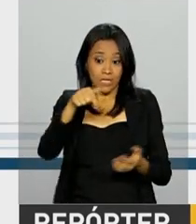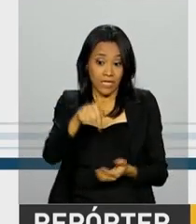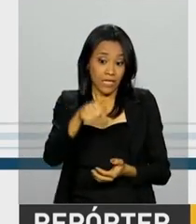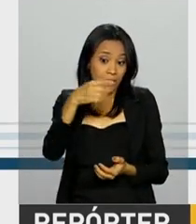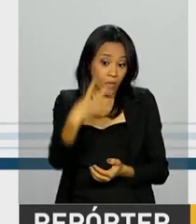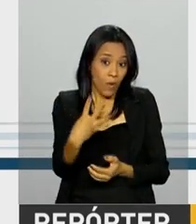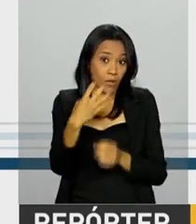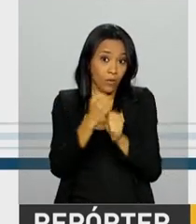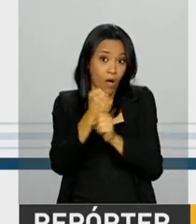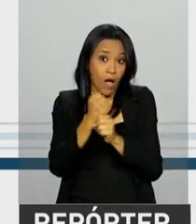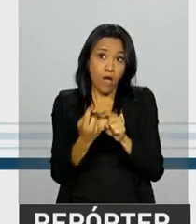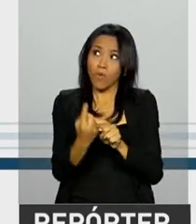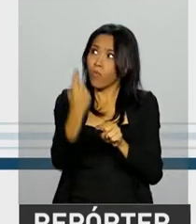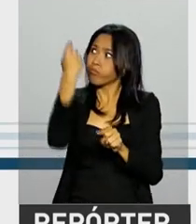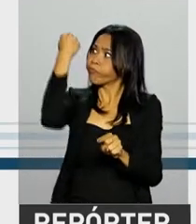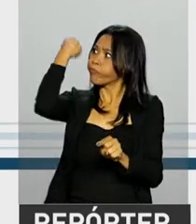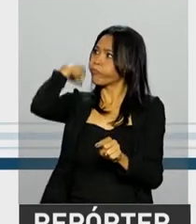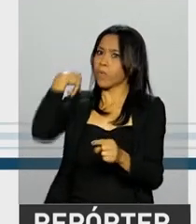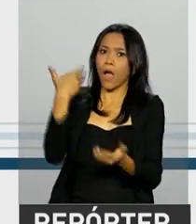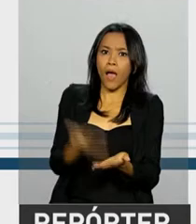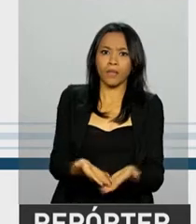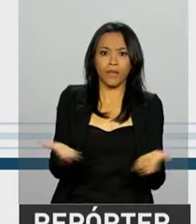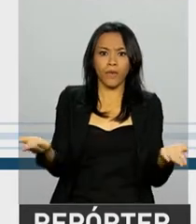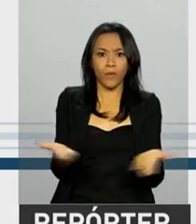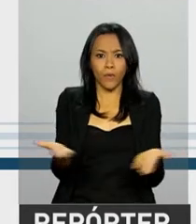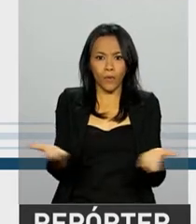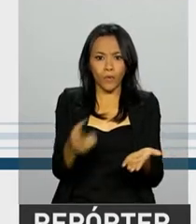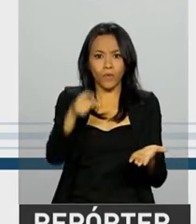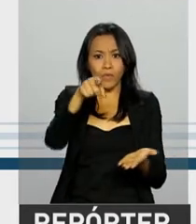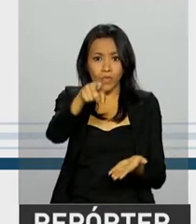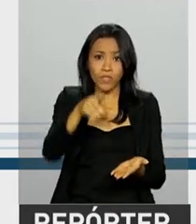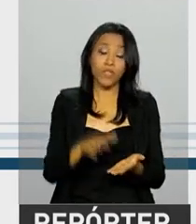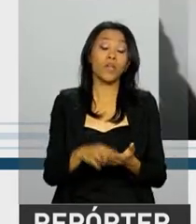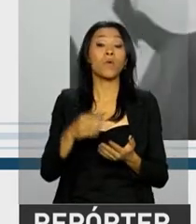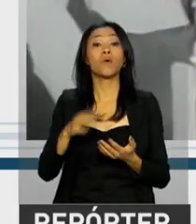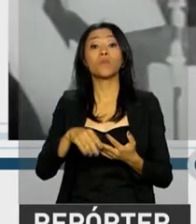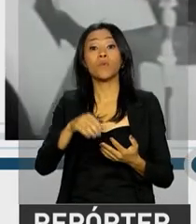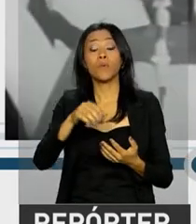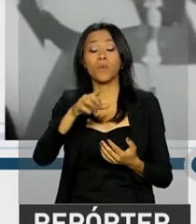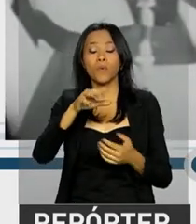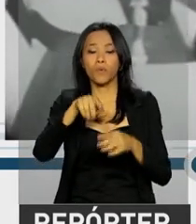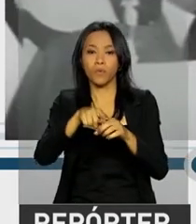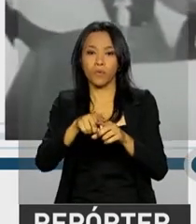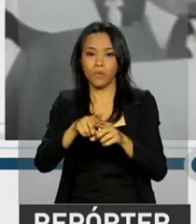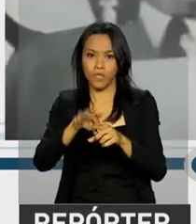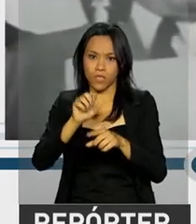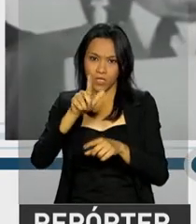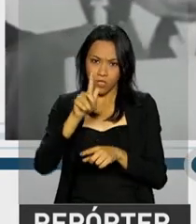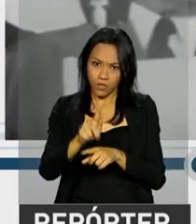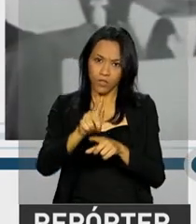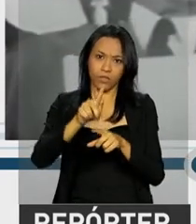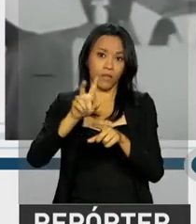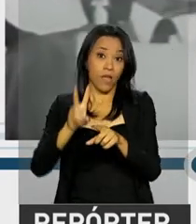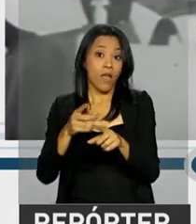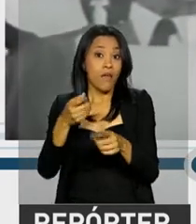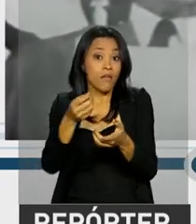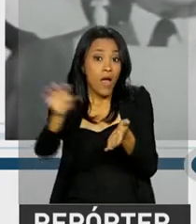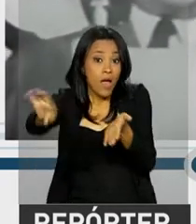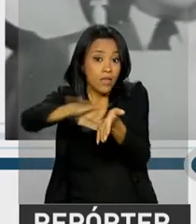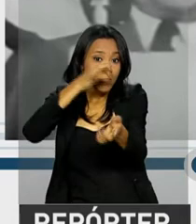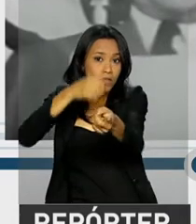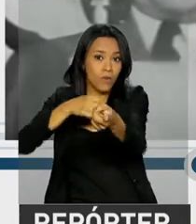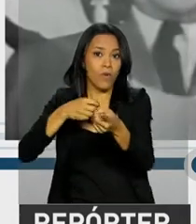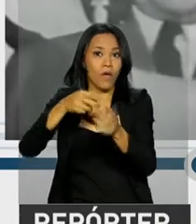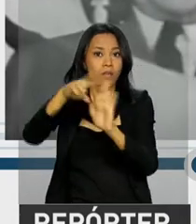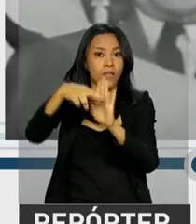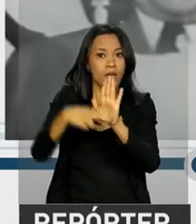de 1943, quando Getúlio Vargas assinou a Consolidação das Leis do Trabalho, ditando as regras da relação entre